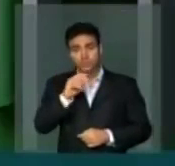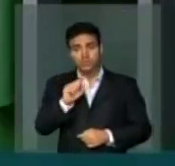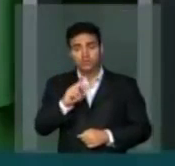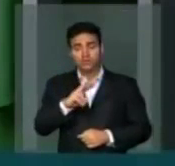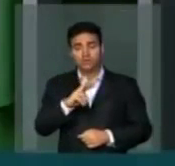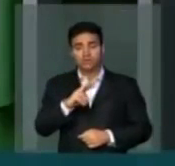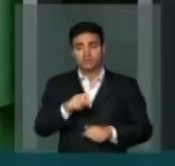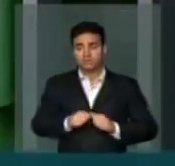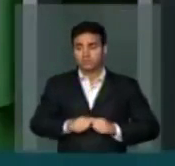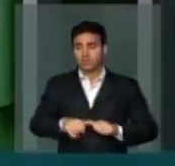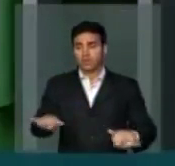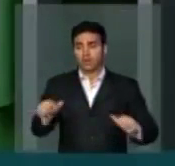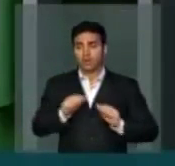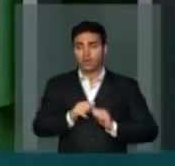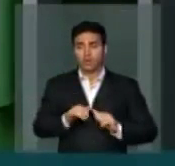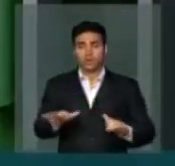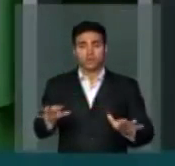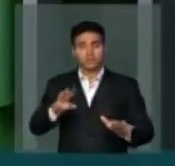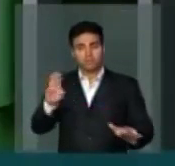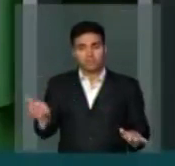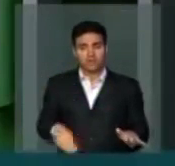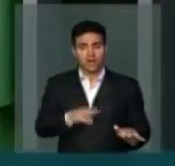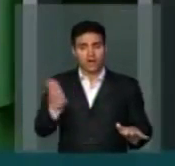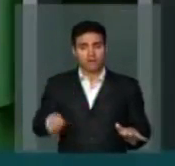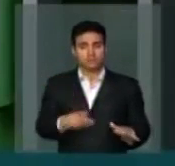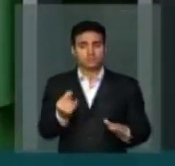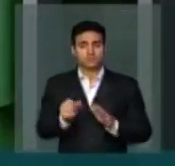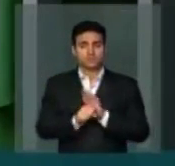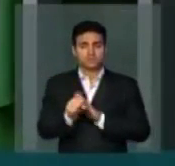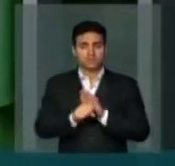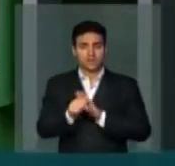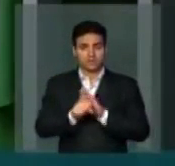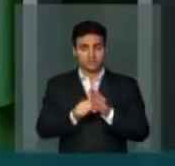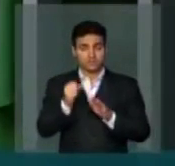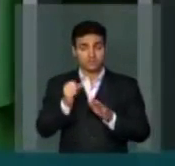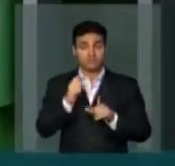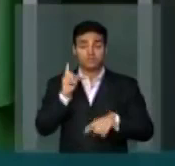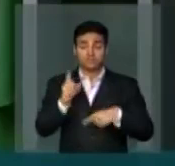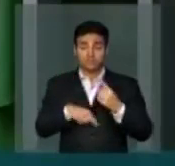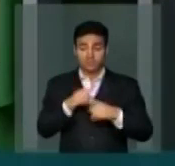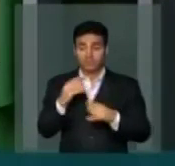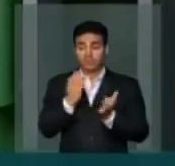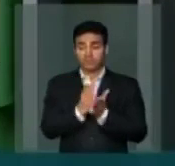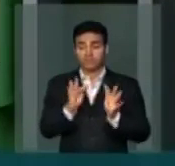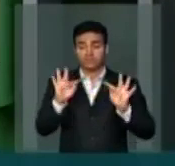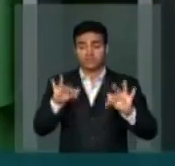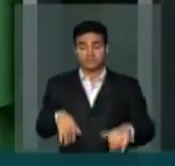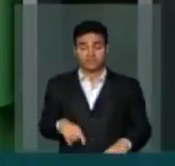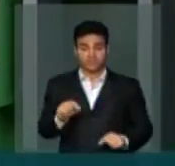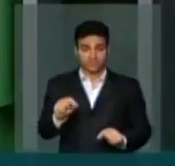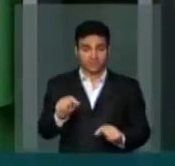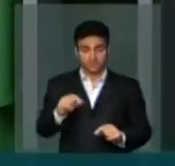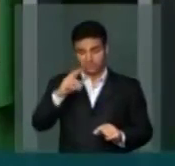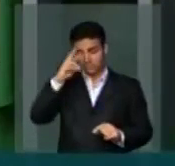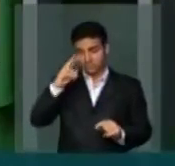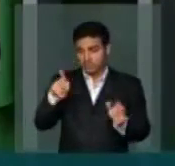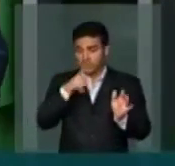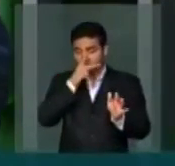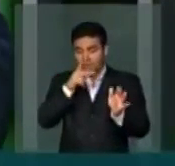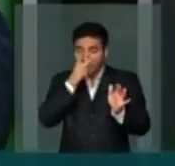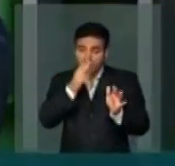reproduziu instintivamente por milhares de séculos para acabar num fim melancólico em busca do suicídio